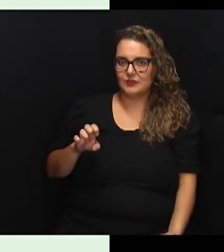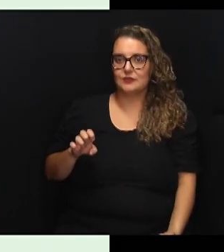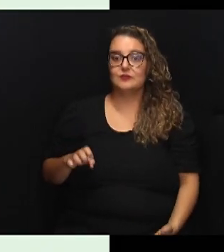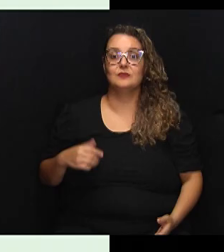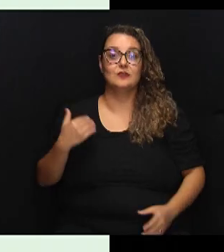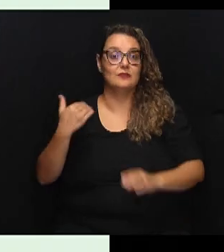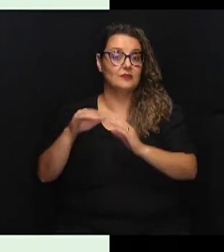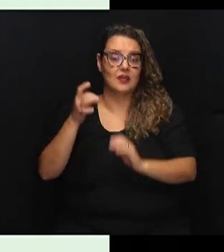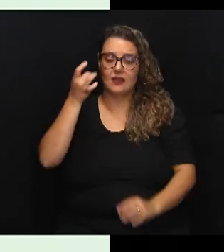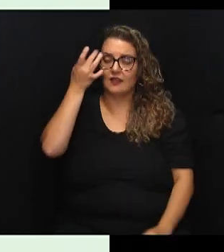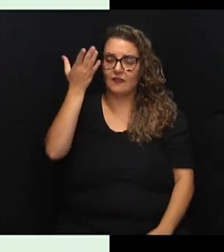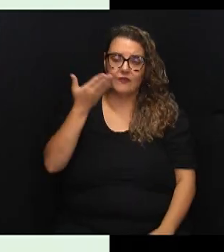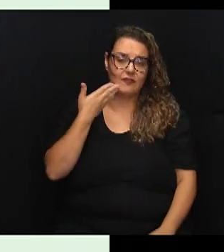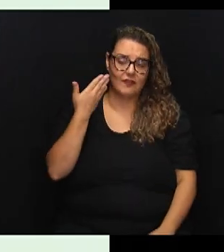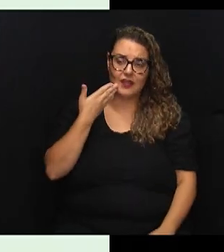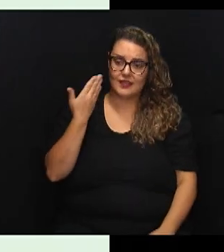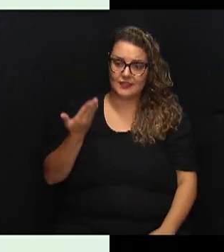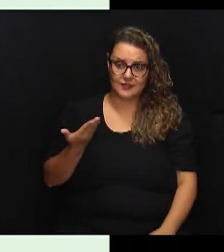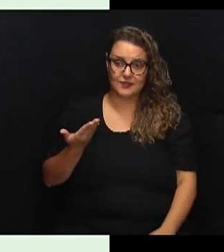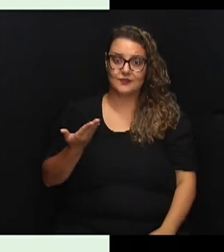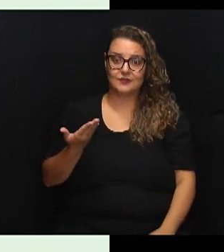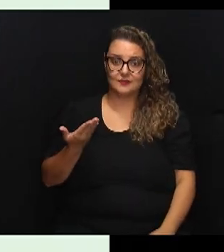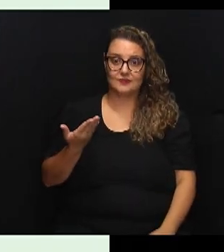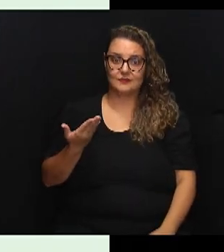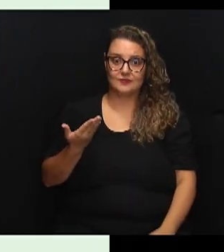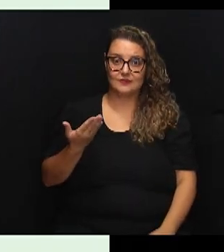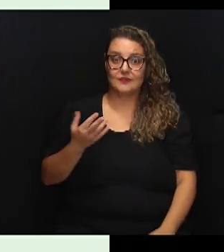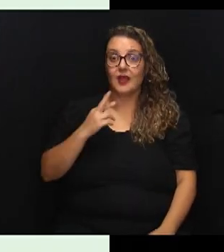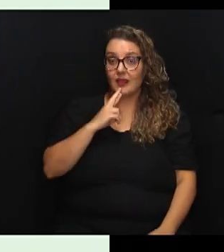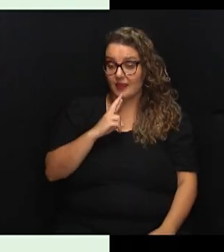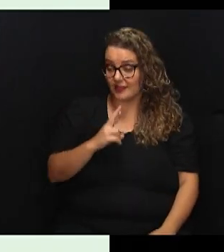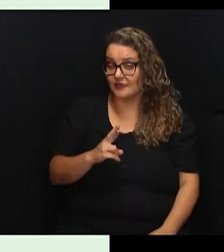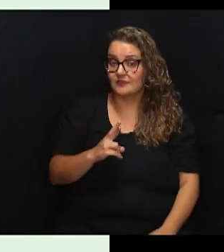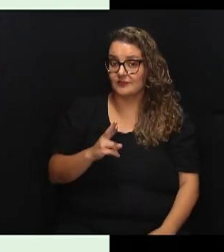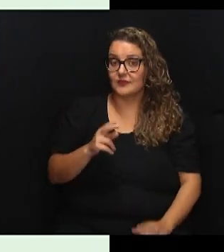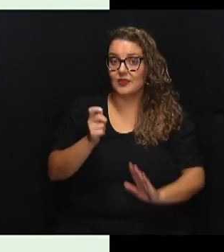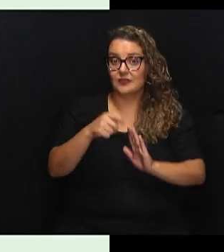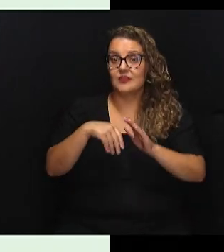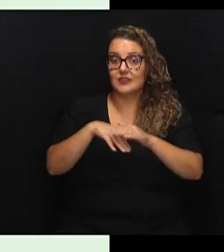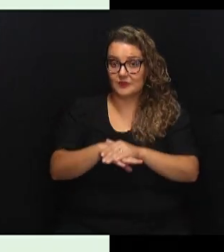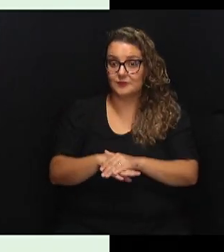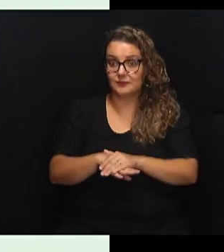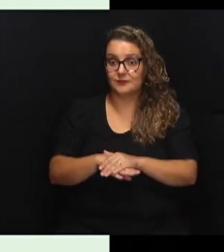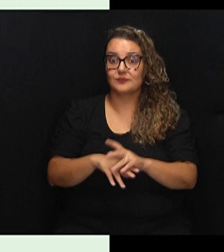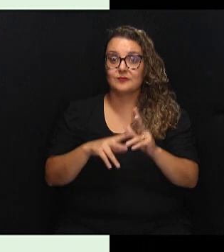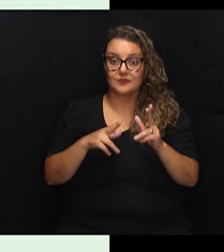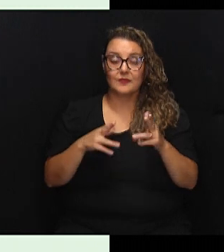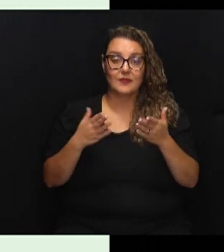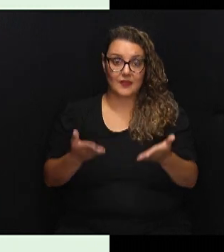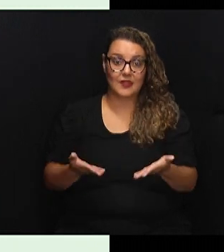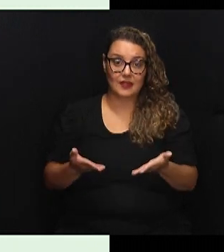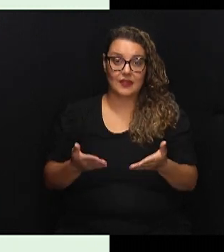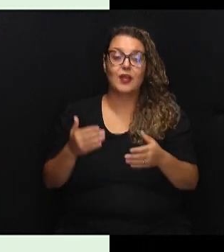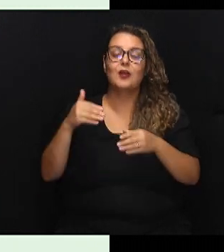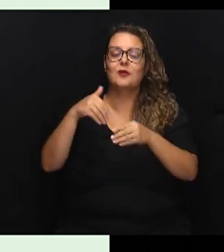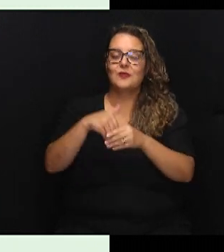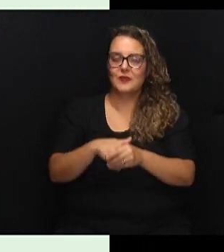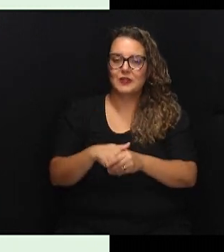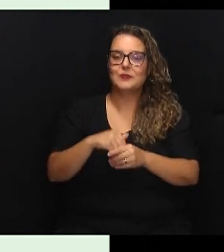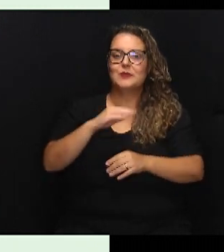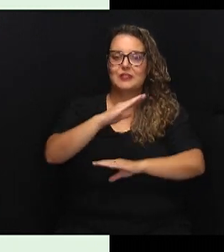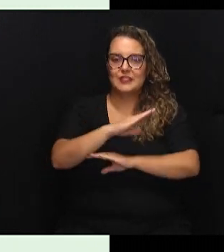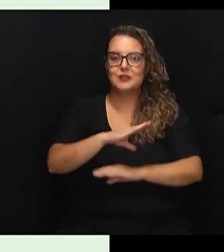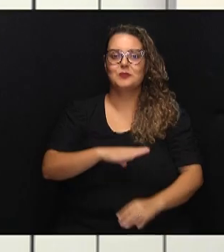é facinho votar, então sua resposta foi registrada. Assim, então, você vota para que a Câmara